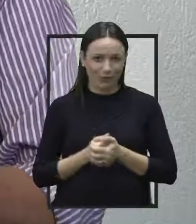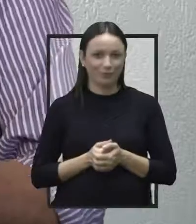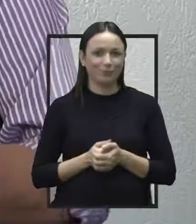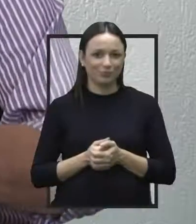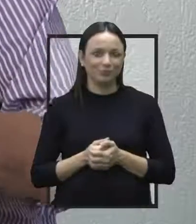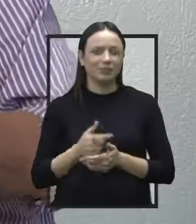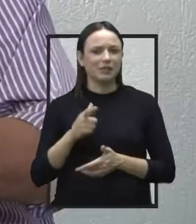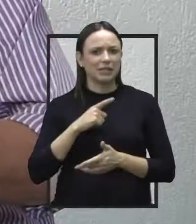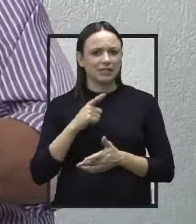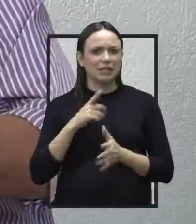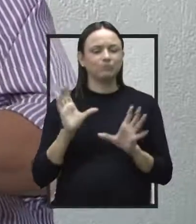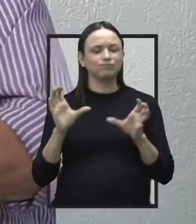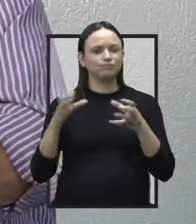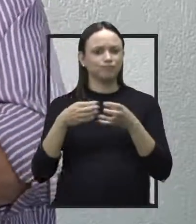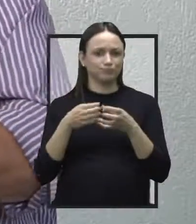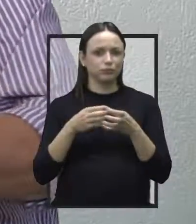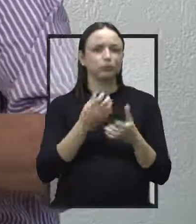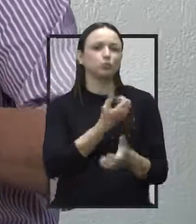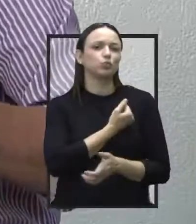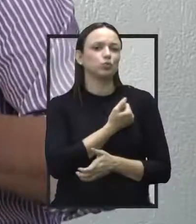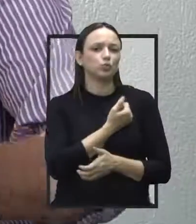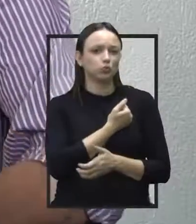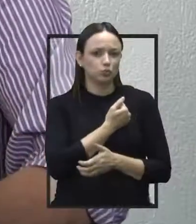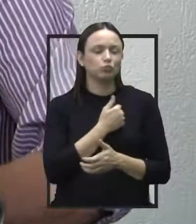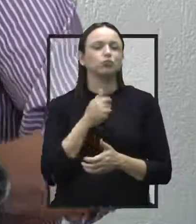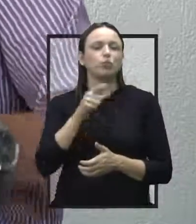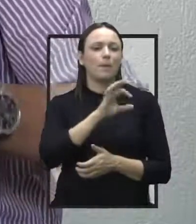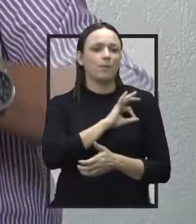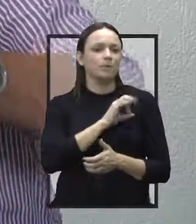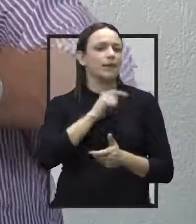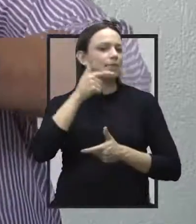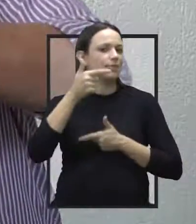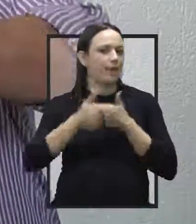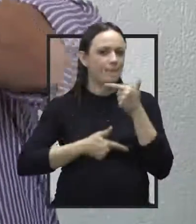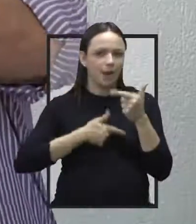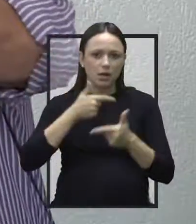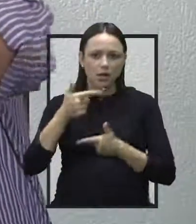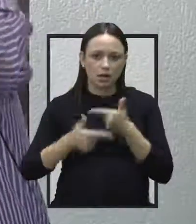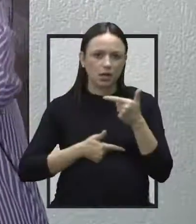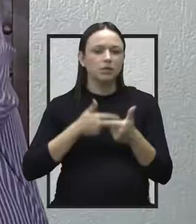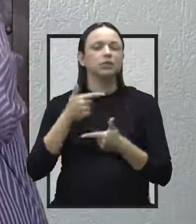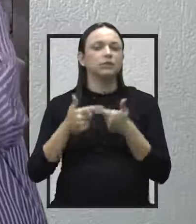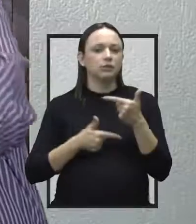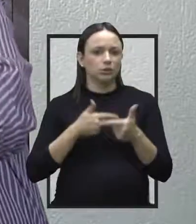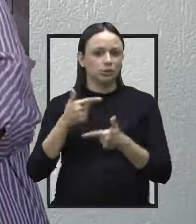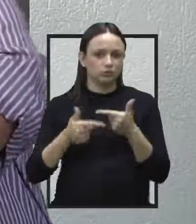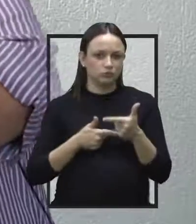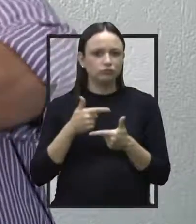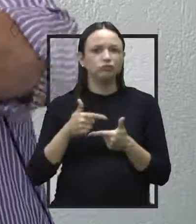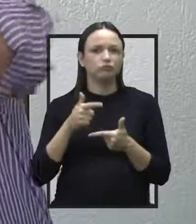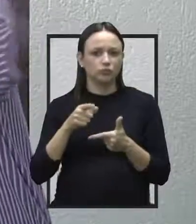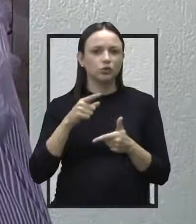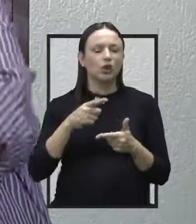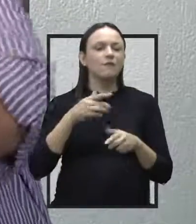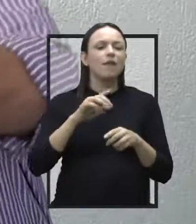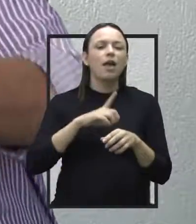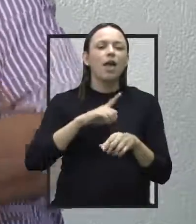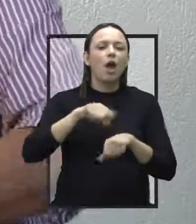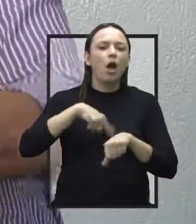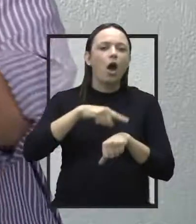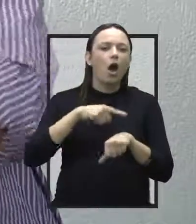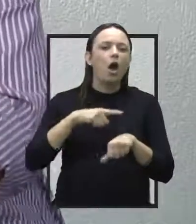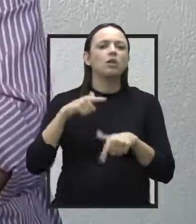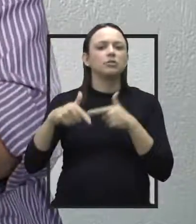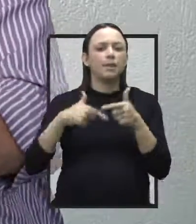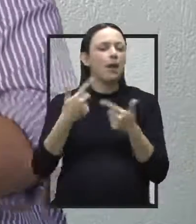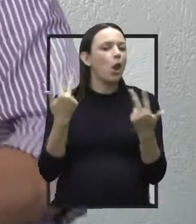ter aí um número elevado de policiais trabalhando fora do seu expediente normal de trabalho e prestando o